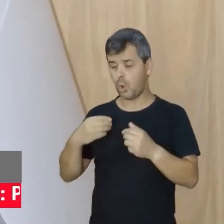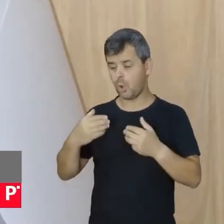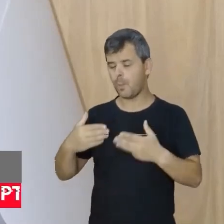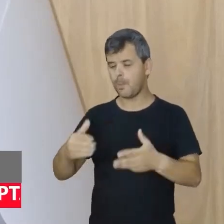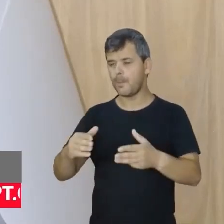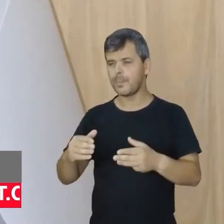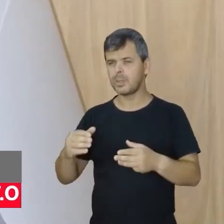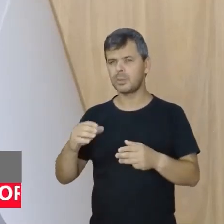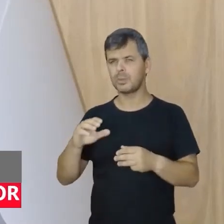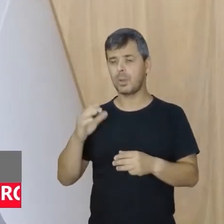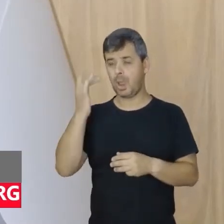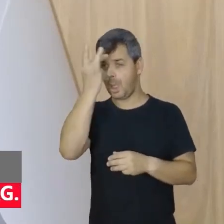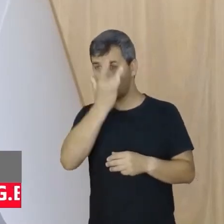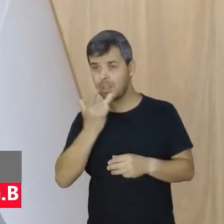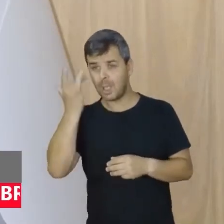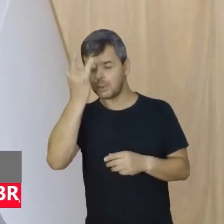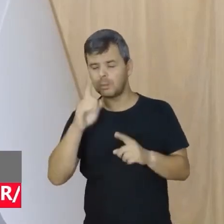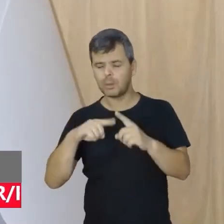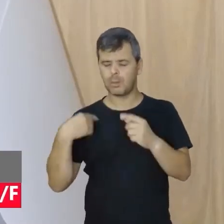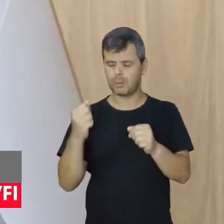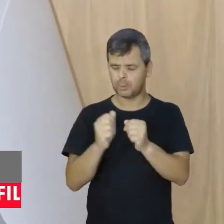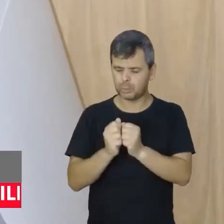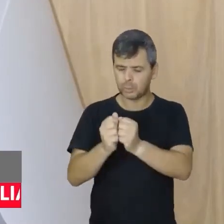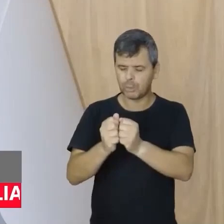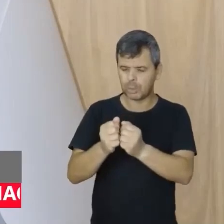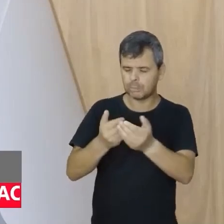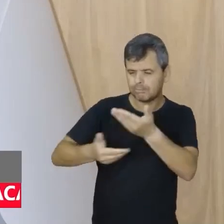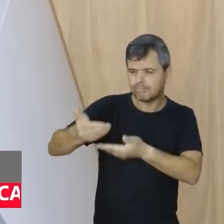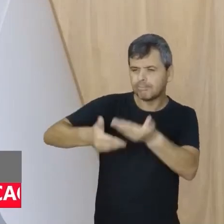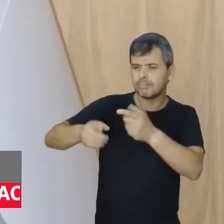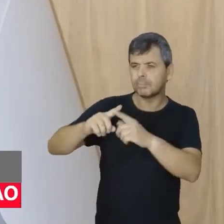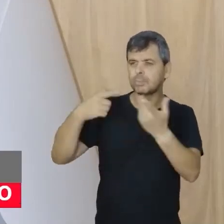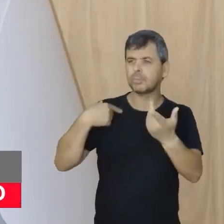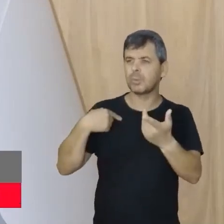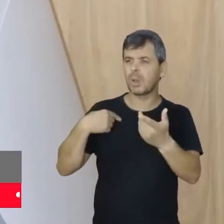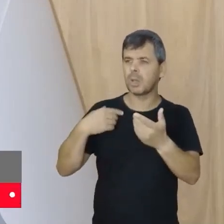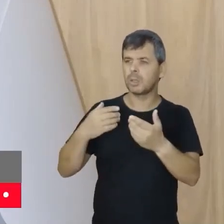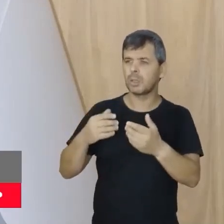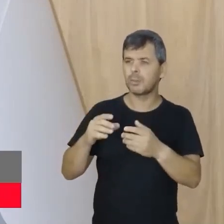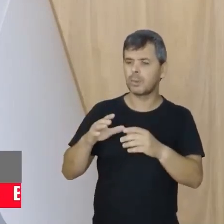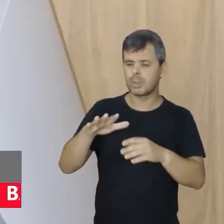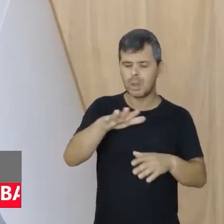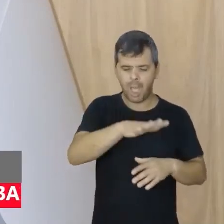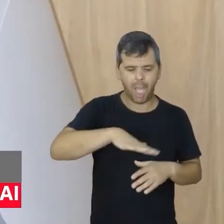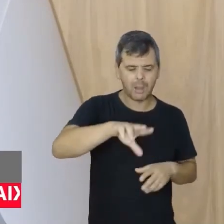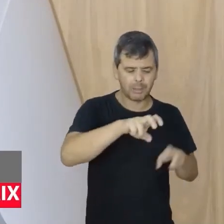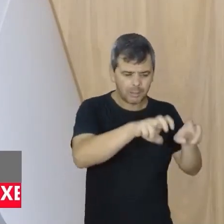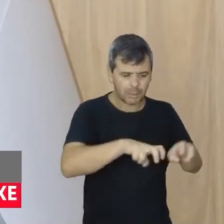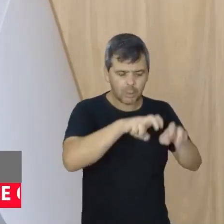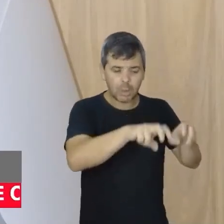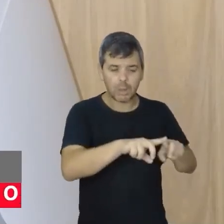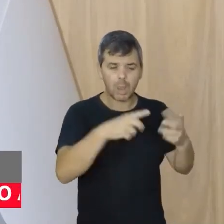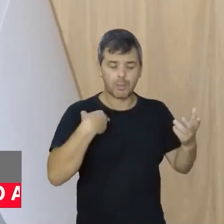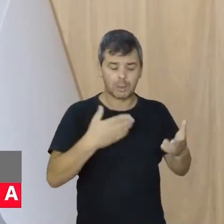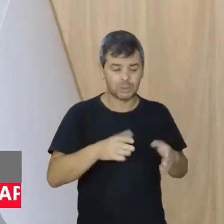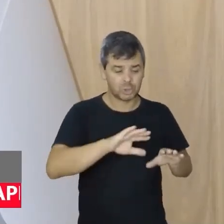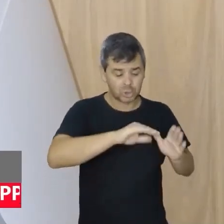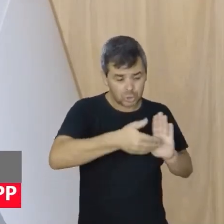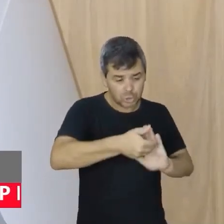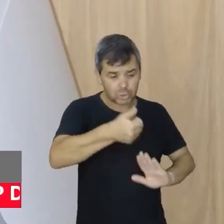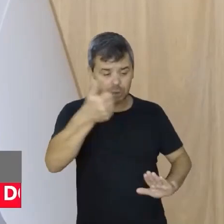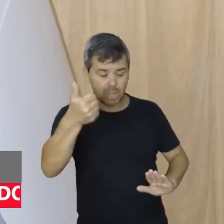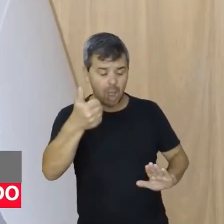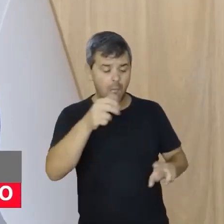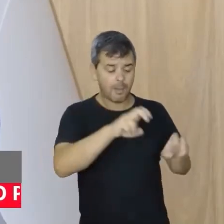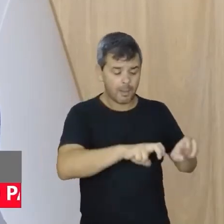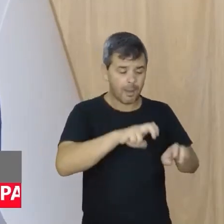Fernando Haddad, junto com o Paulo Teixeira, e nós estamos tratando agora de um desenrola no campo, para a gente tirar também da inadimplência pequenos agricultores,